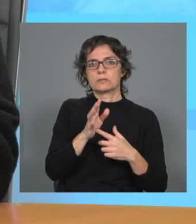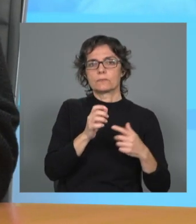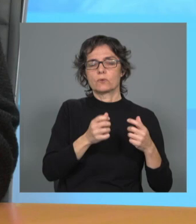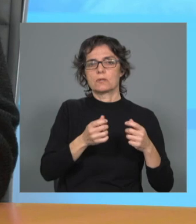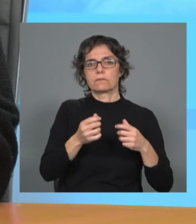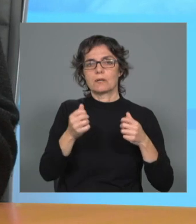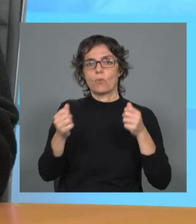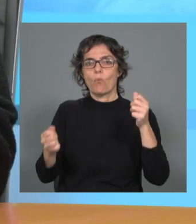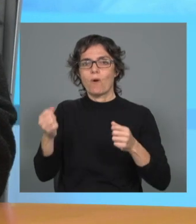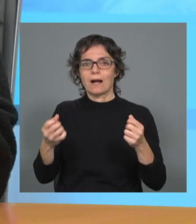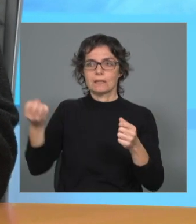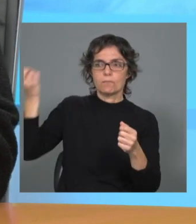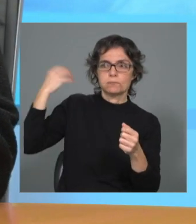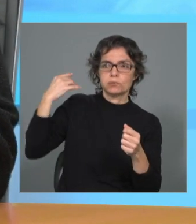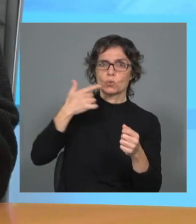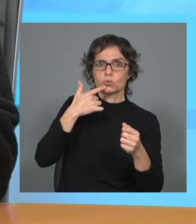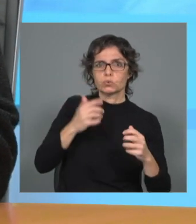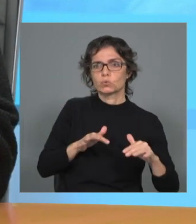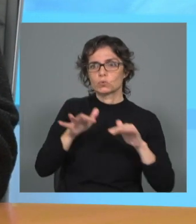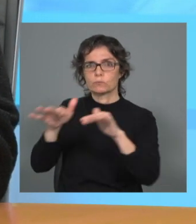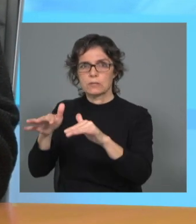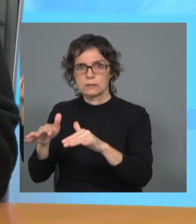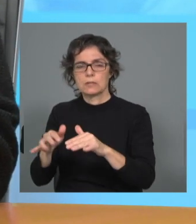pessoas, é incrível.